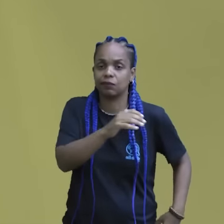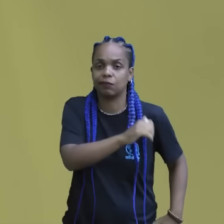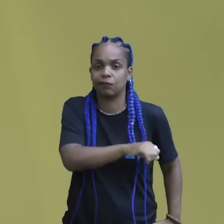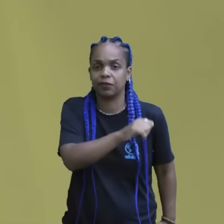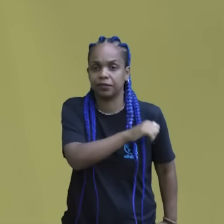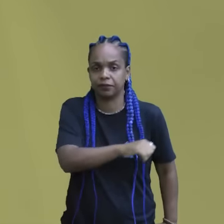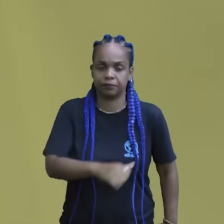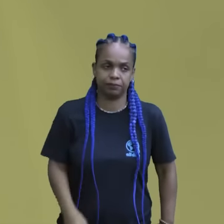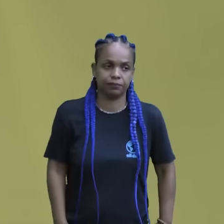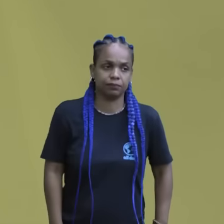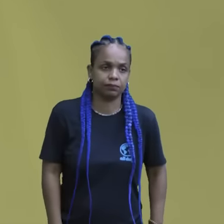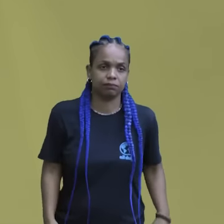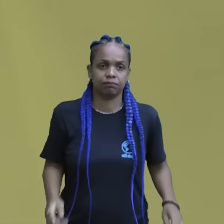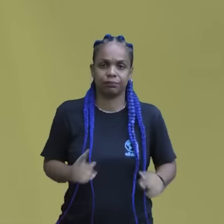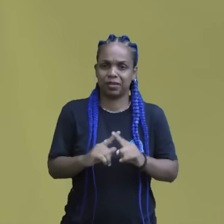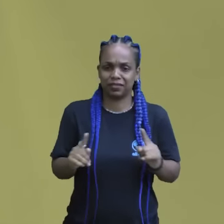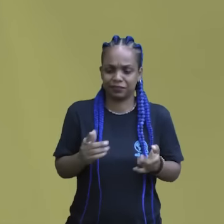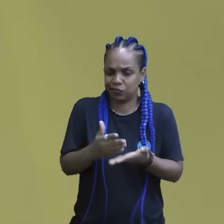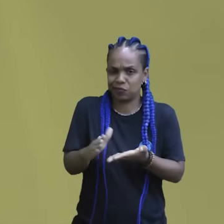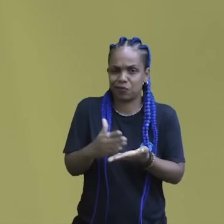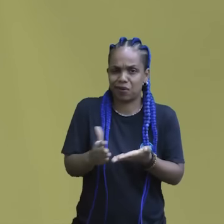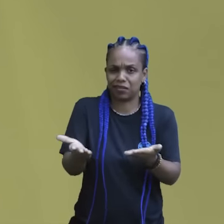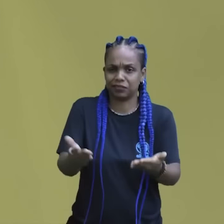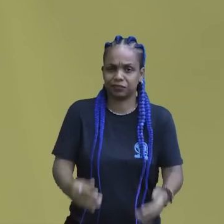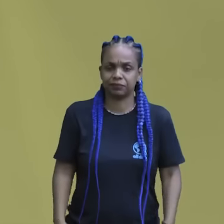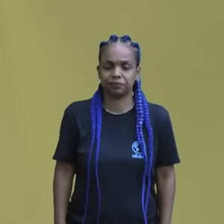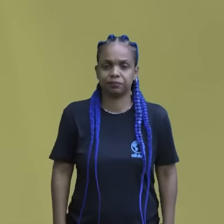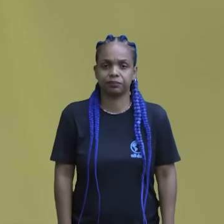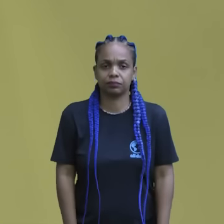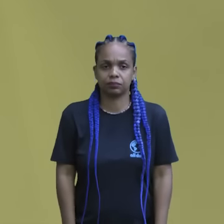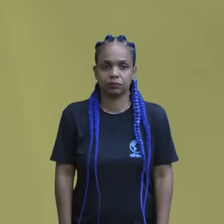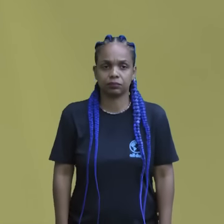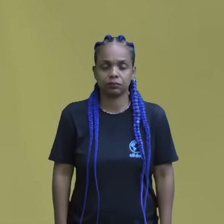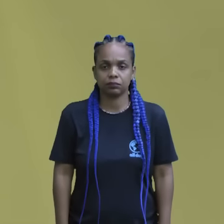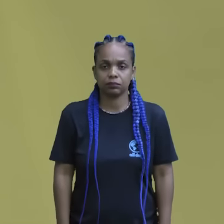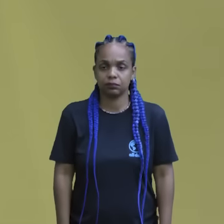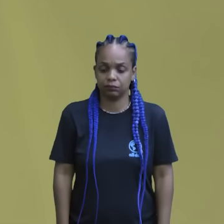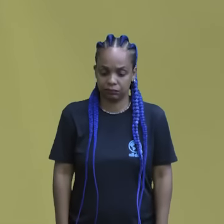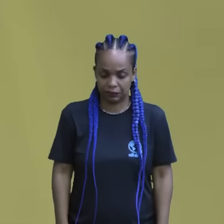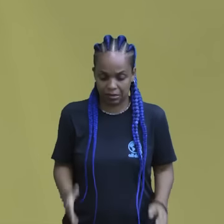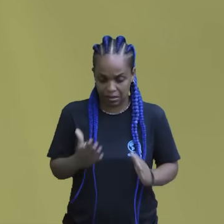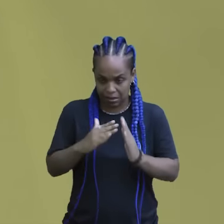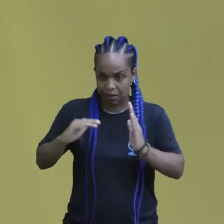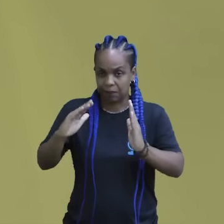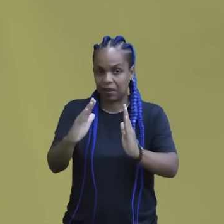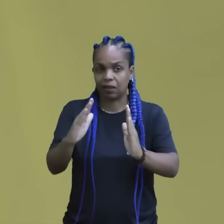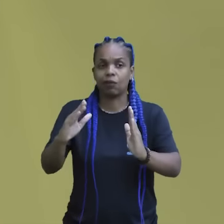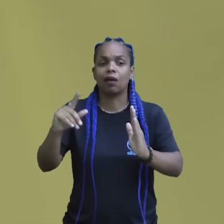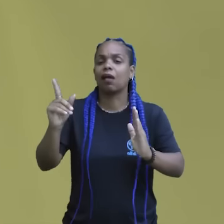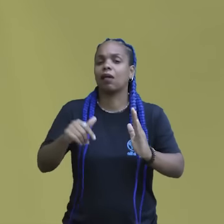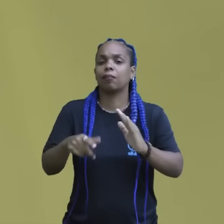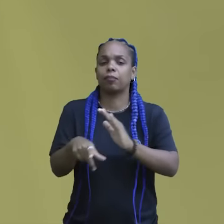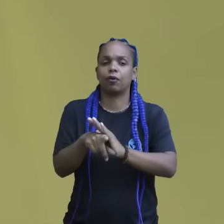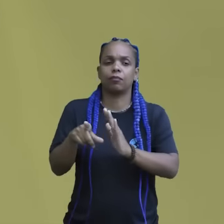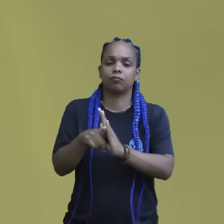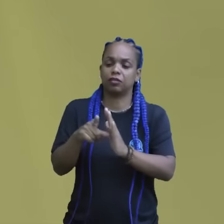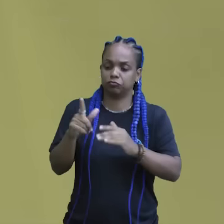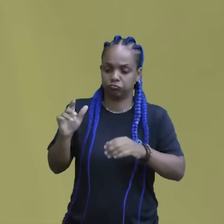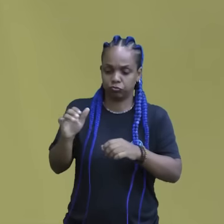barracão é uma espécie arquitetônica muito curiosa e muito especial aquelas paredes da